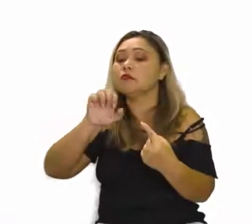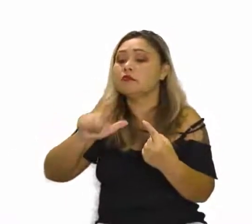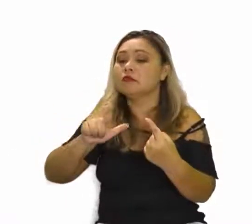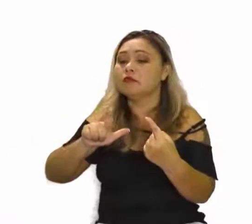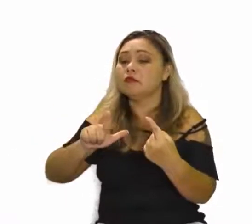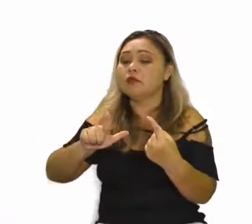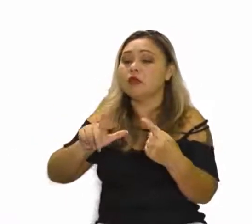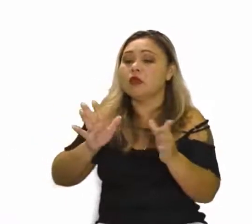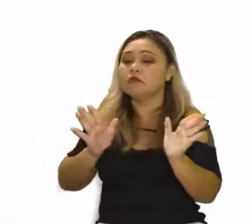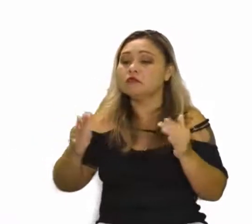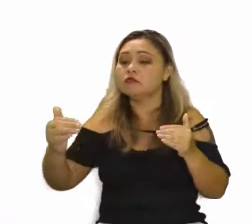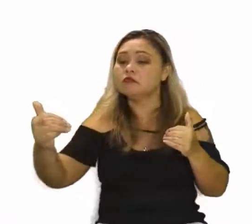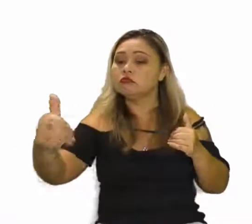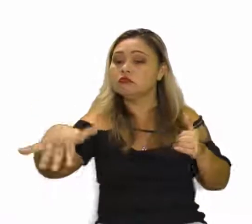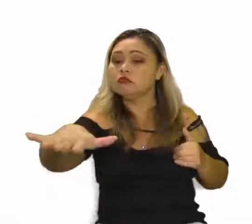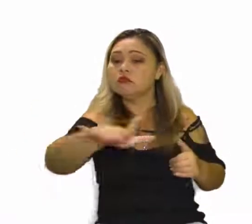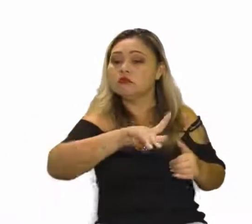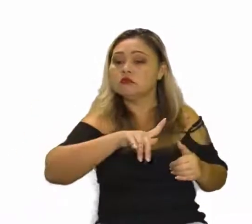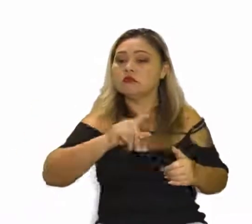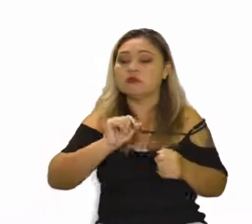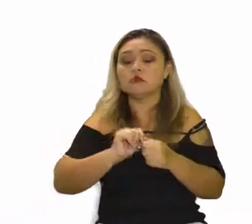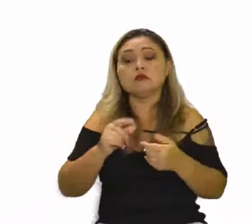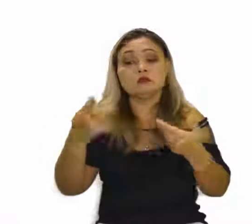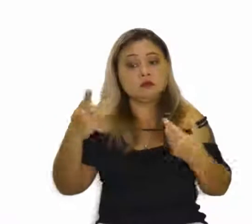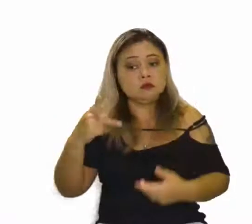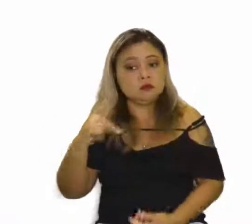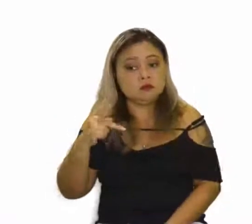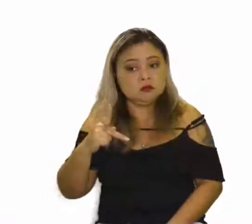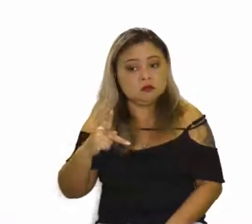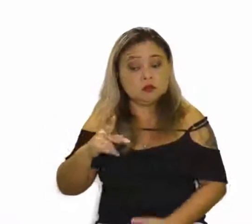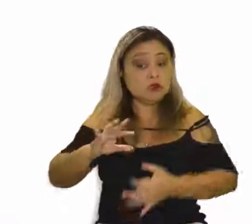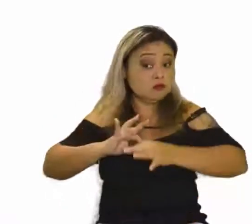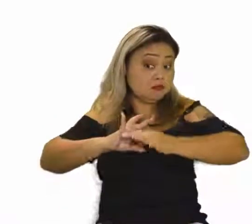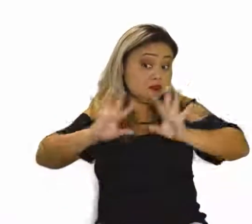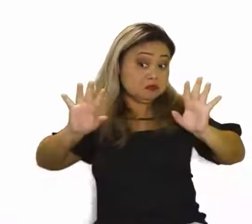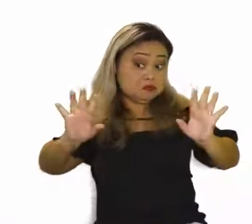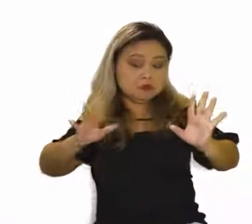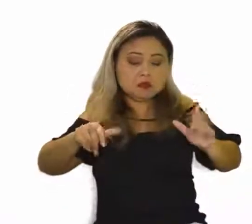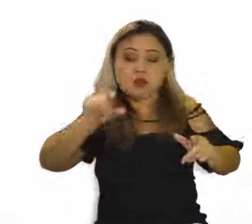lá no aviário, seu lote é criado